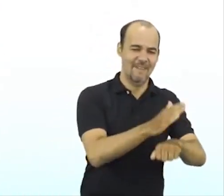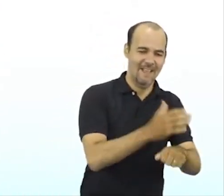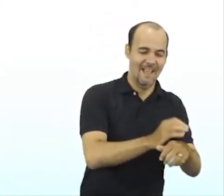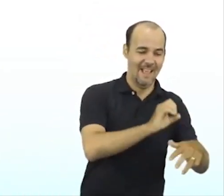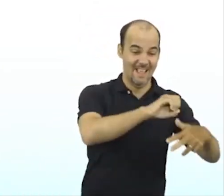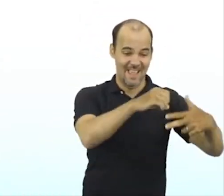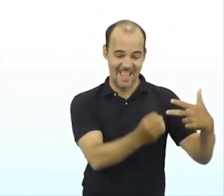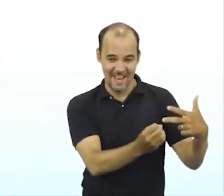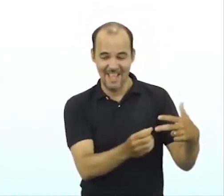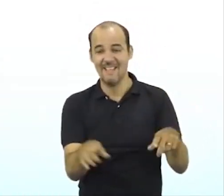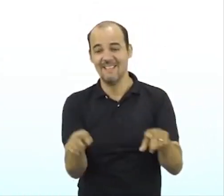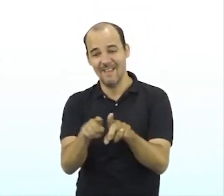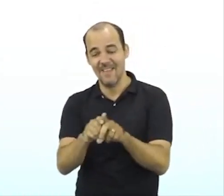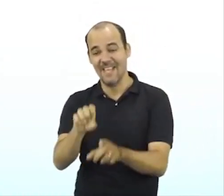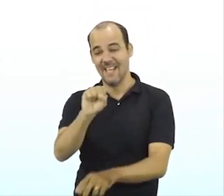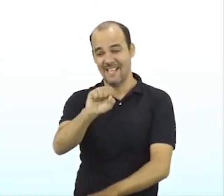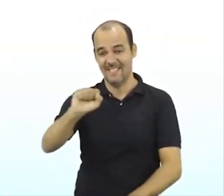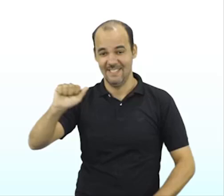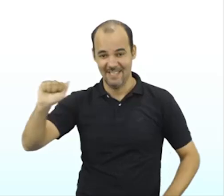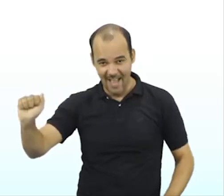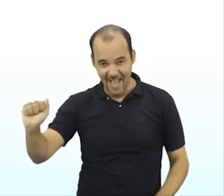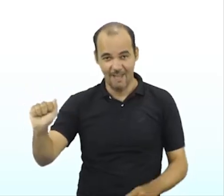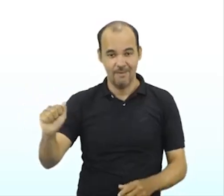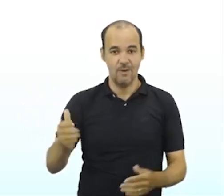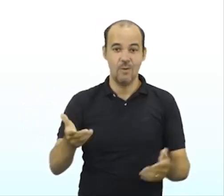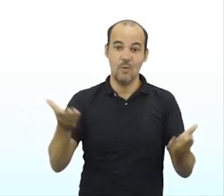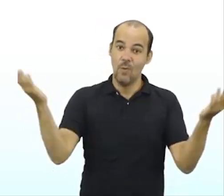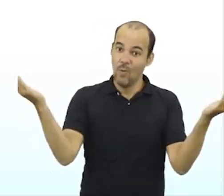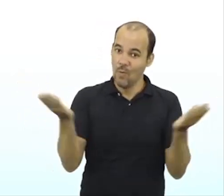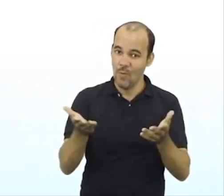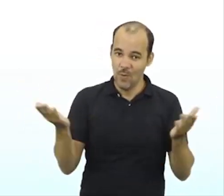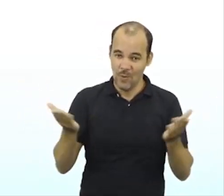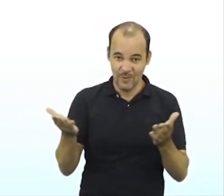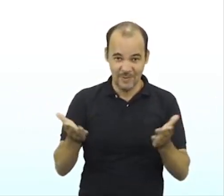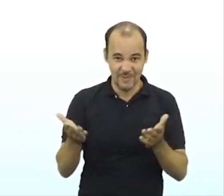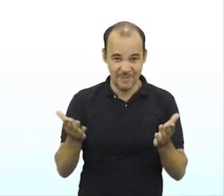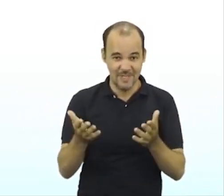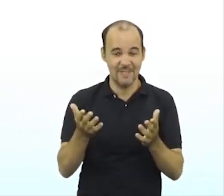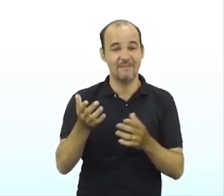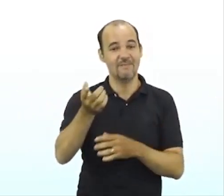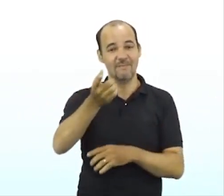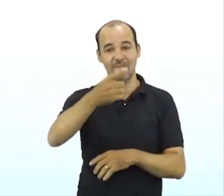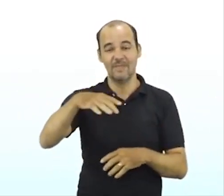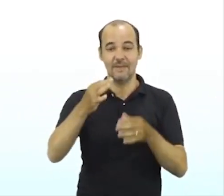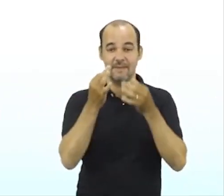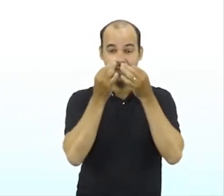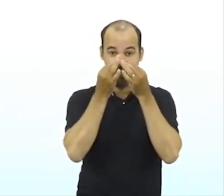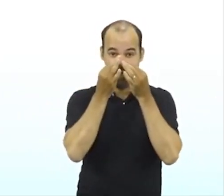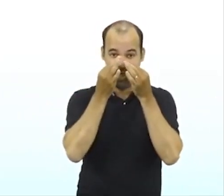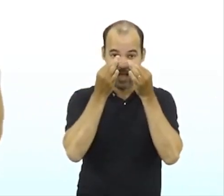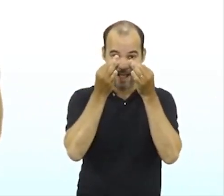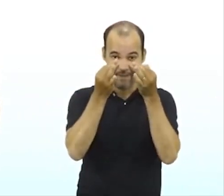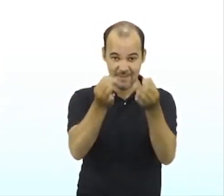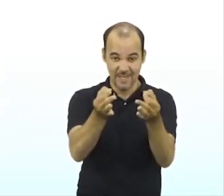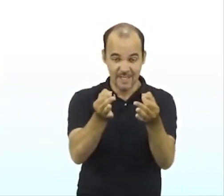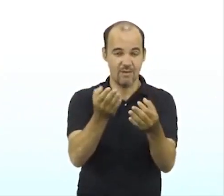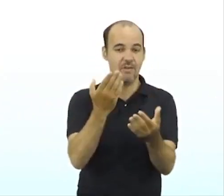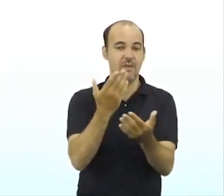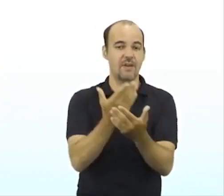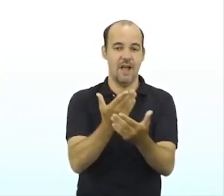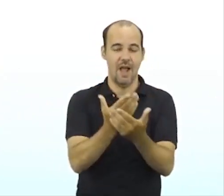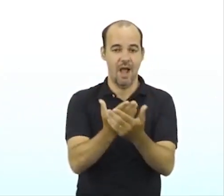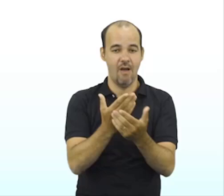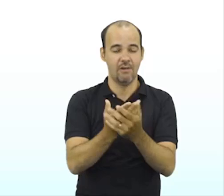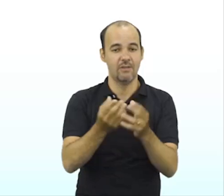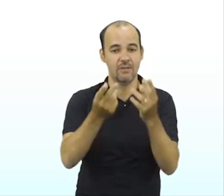e SSA. E hoje, agora eu preciso que você fique muito ligado em mim, porque o assunto que eu vou